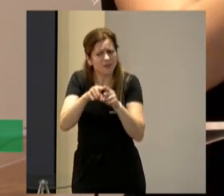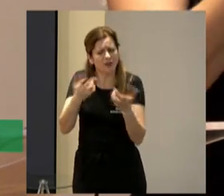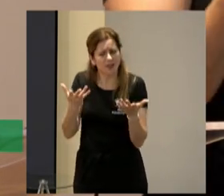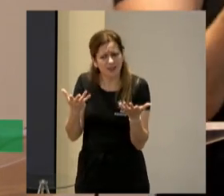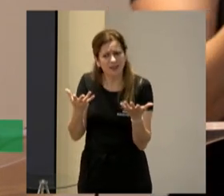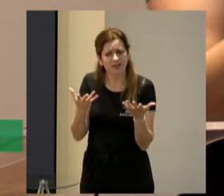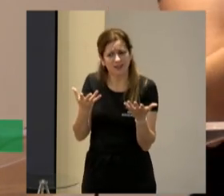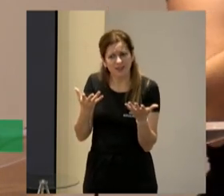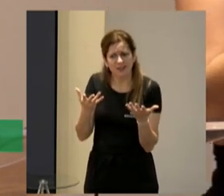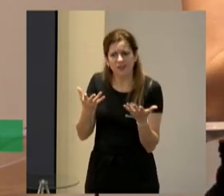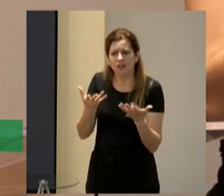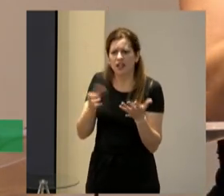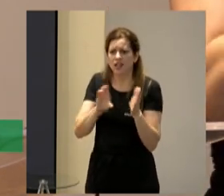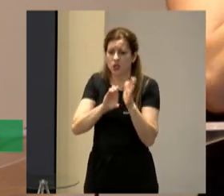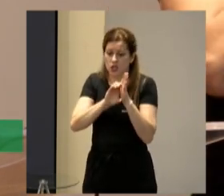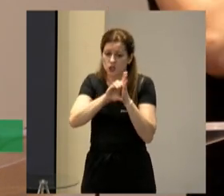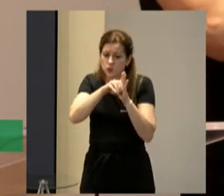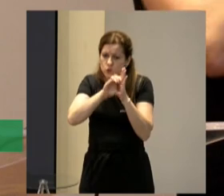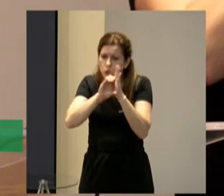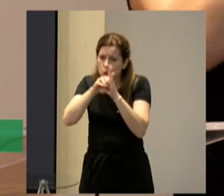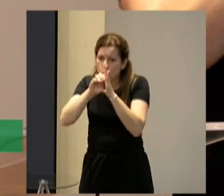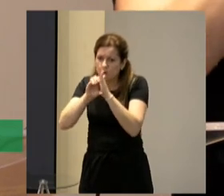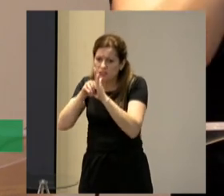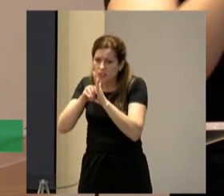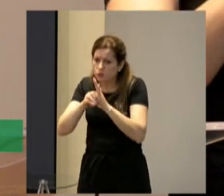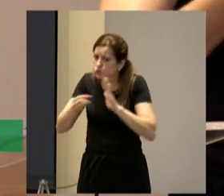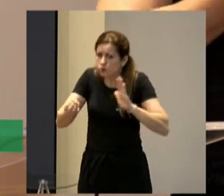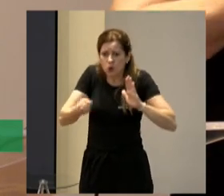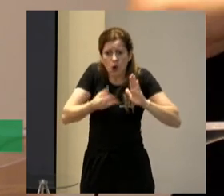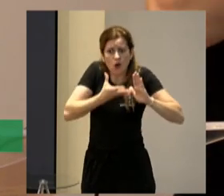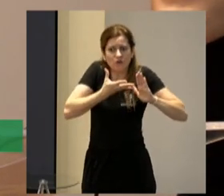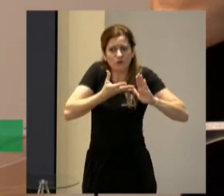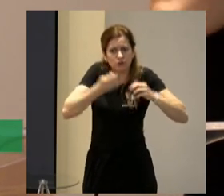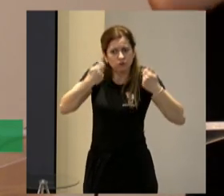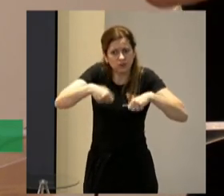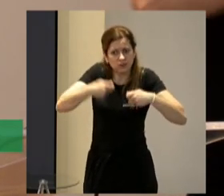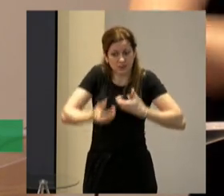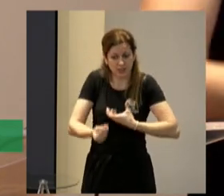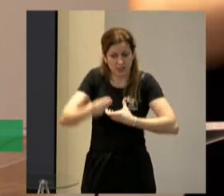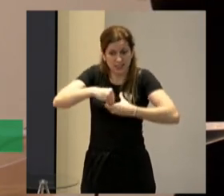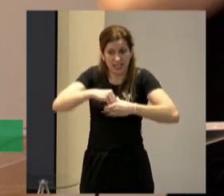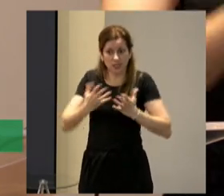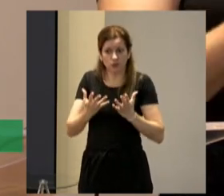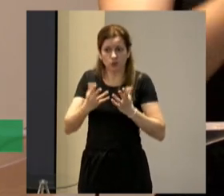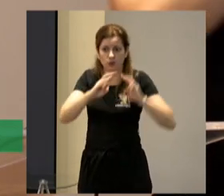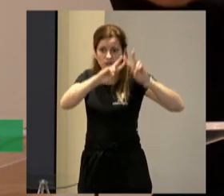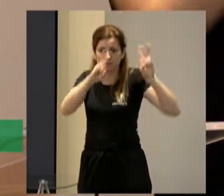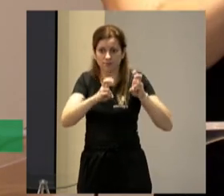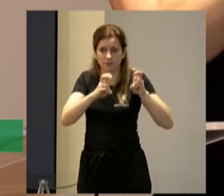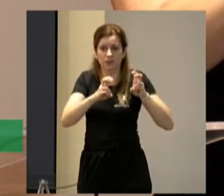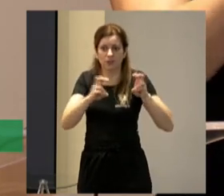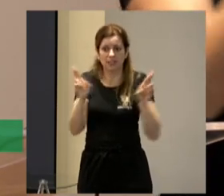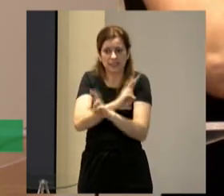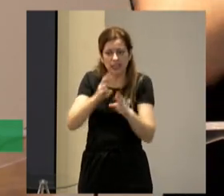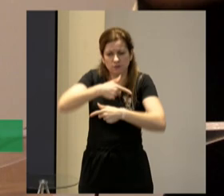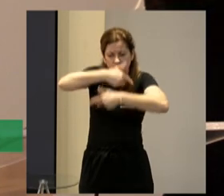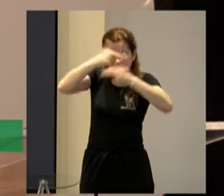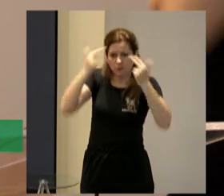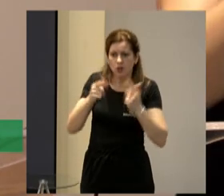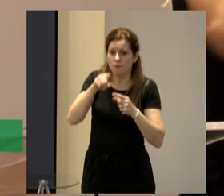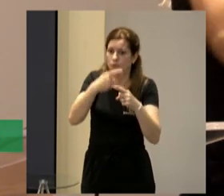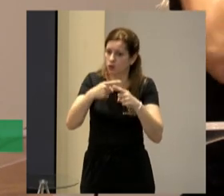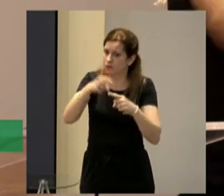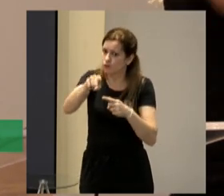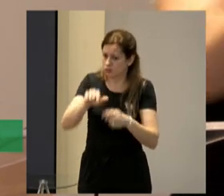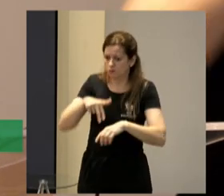quais conceitos novos nos surgiriam dentro da ERER se você protagoniza essa fala para mais